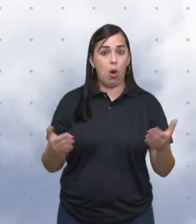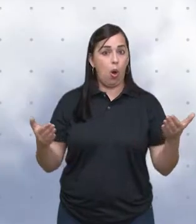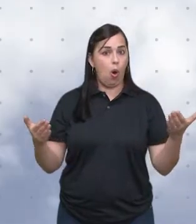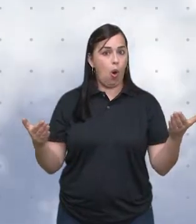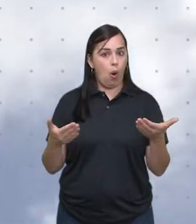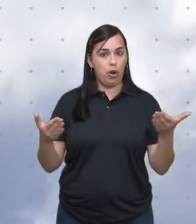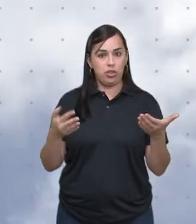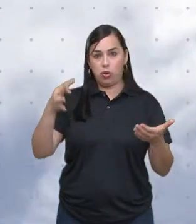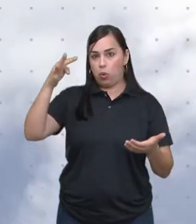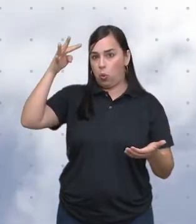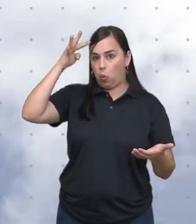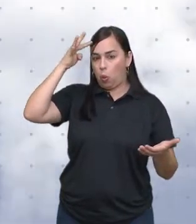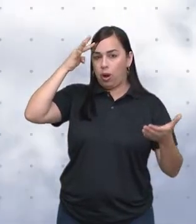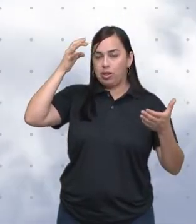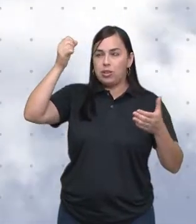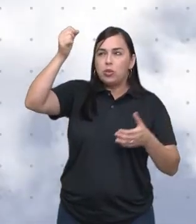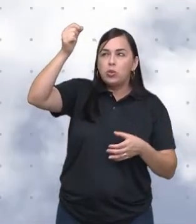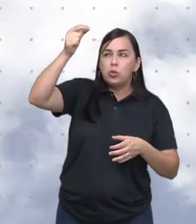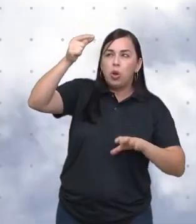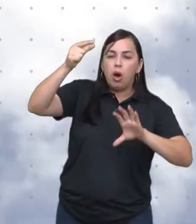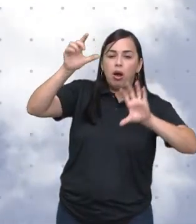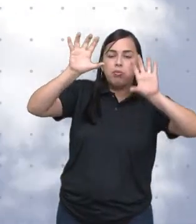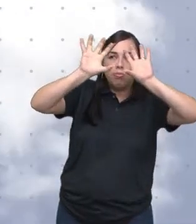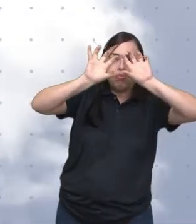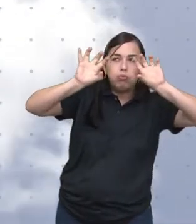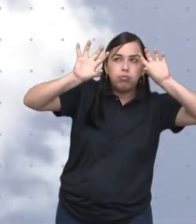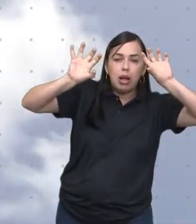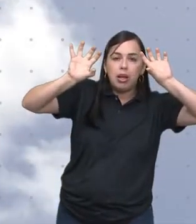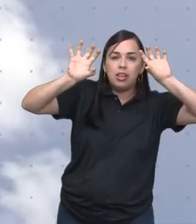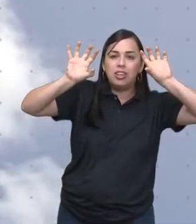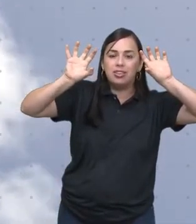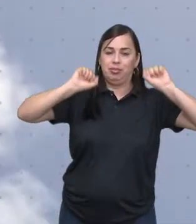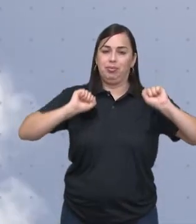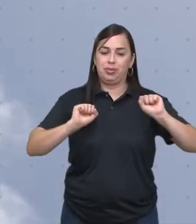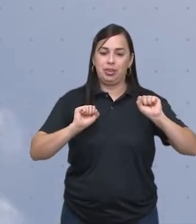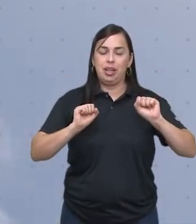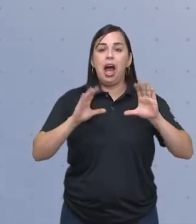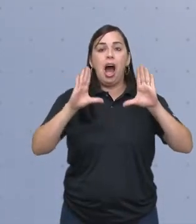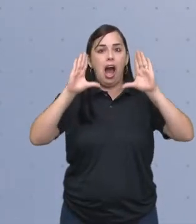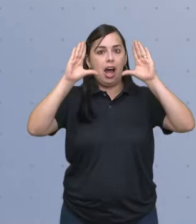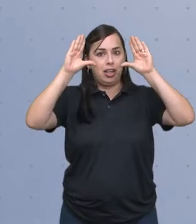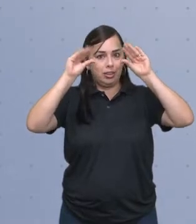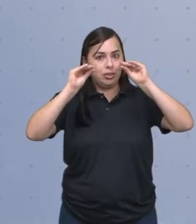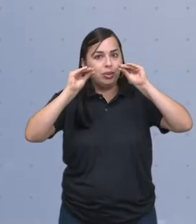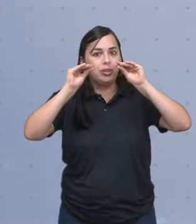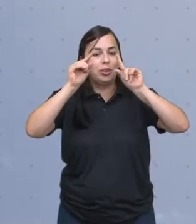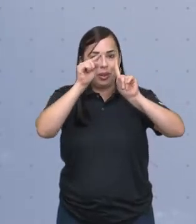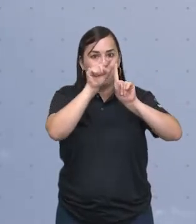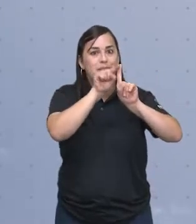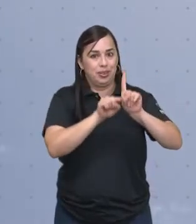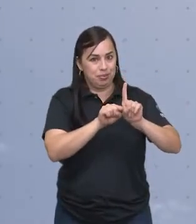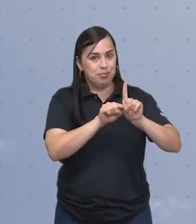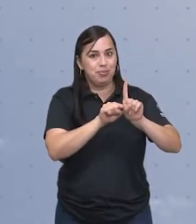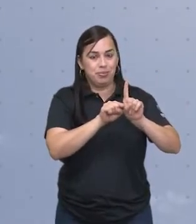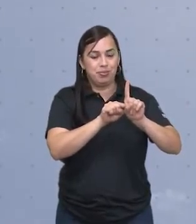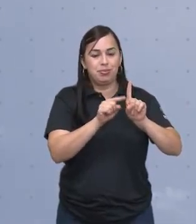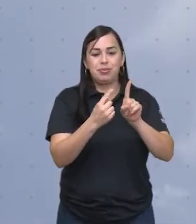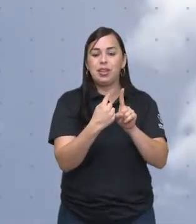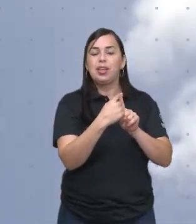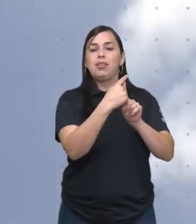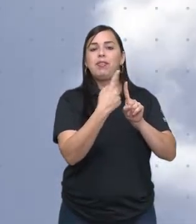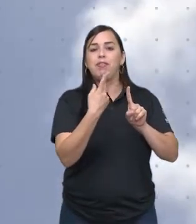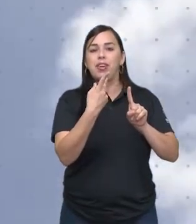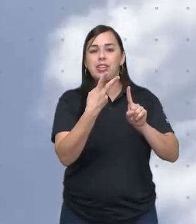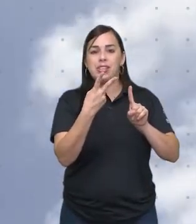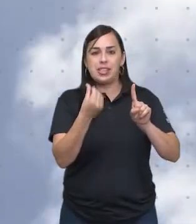Na tarde desta quarta-feira, o sol fica entre nuvens, mas não chove. À noite, a temperatura fica bem baixa. A